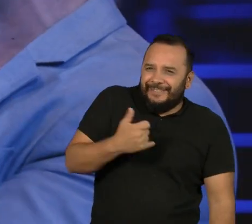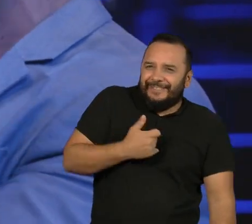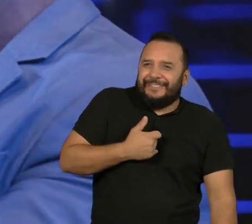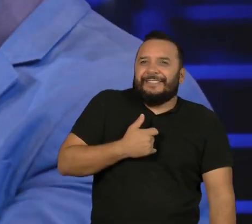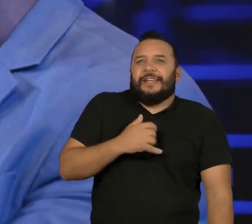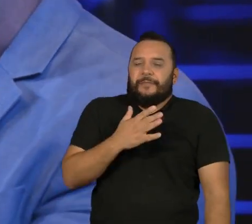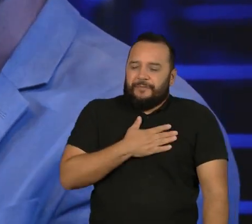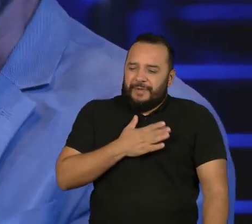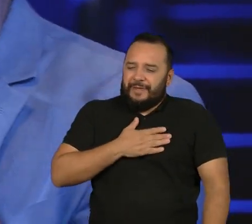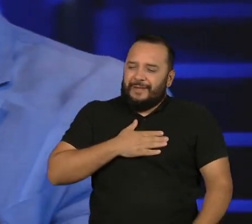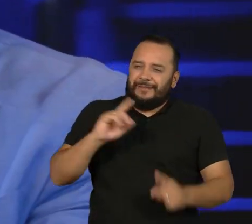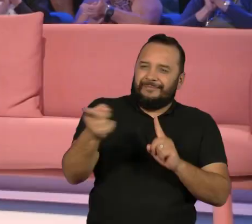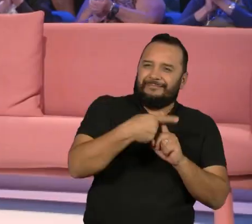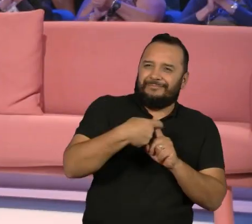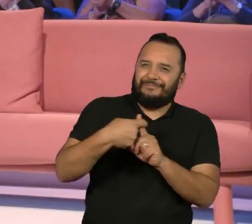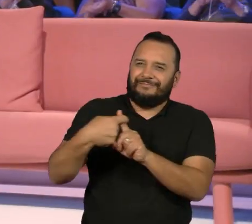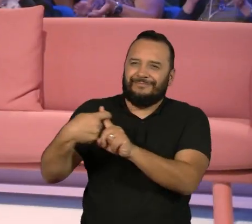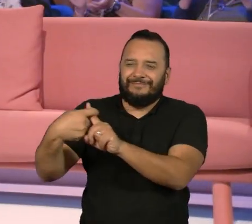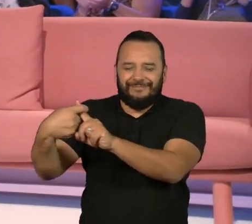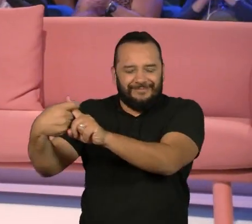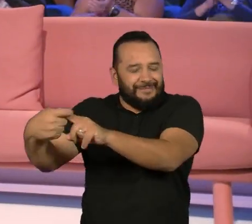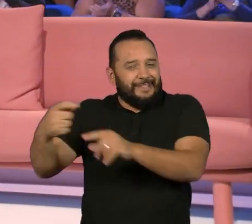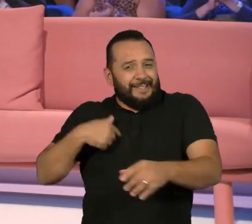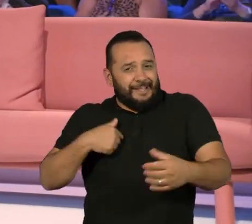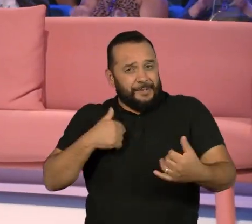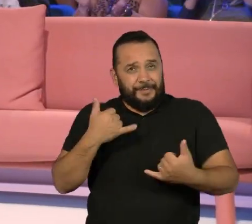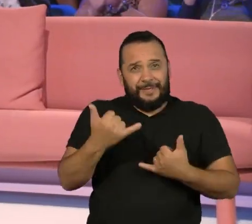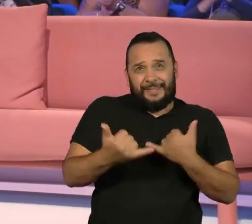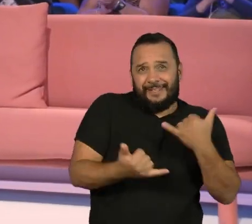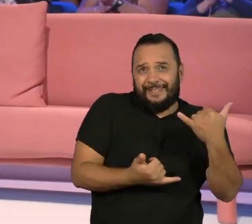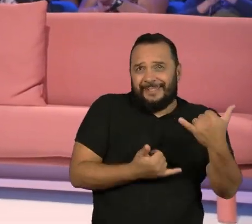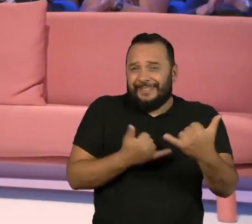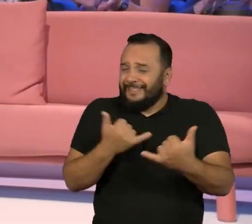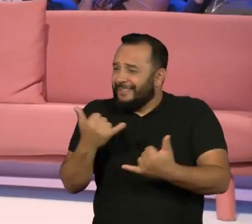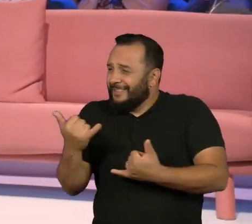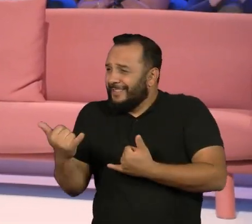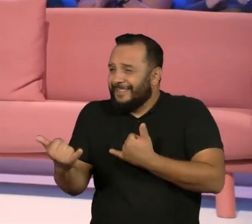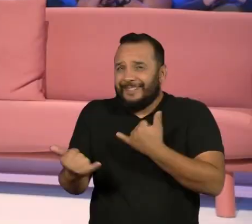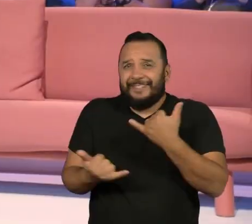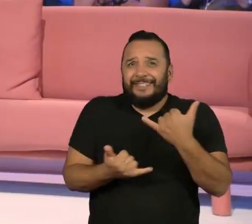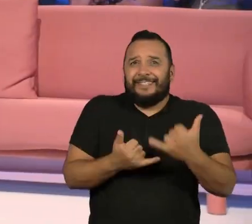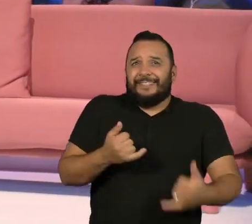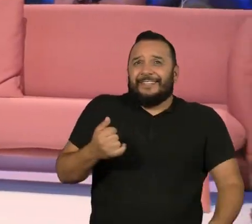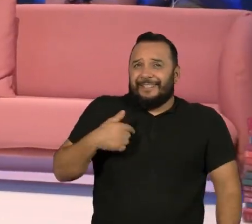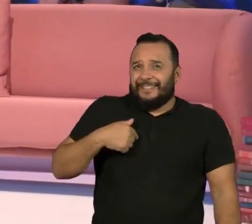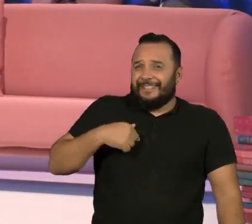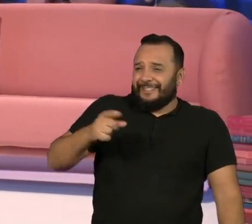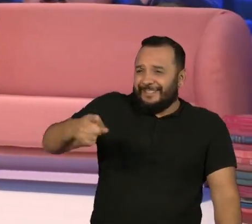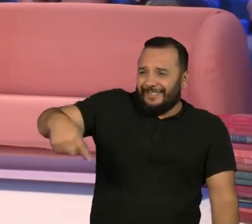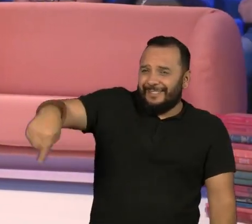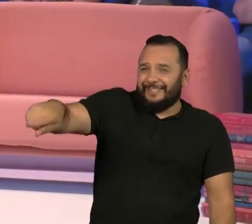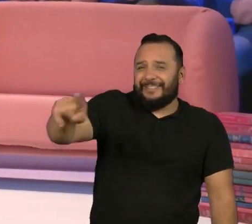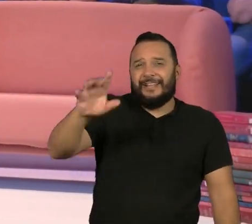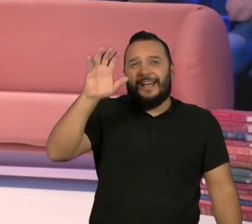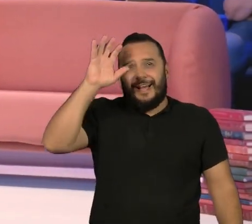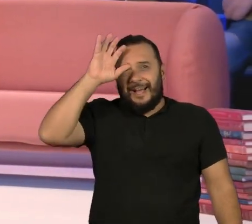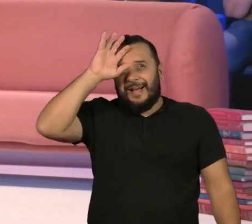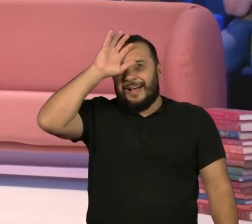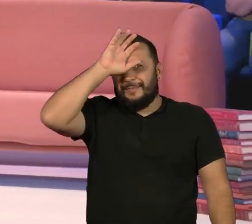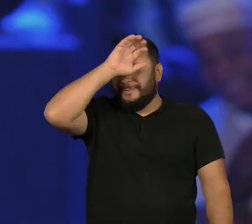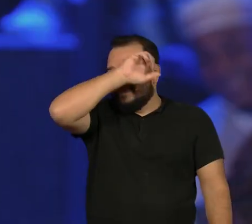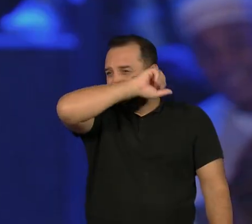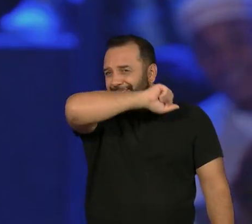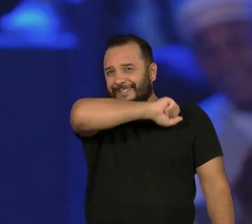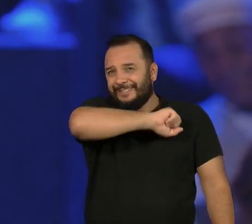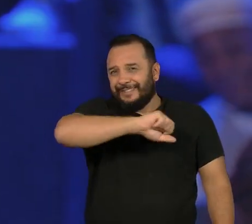meu. Se eu brincar como os que vão aprender a andar